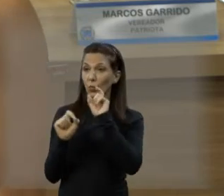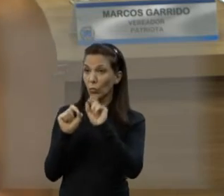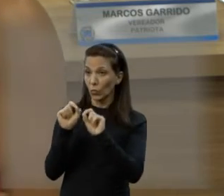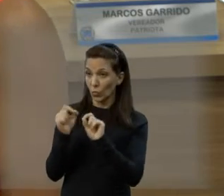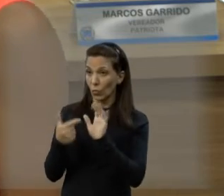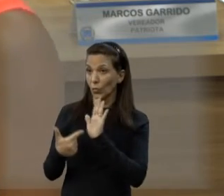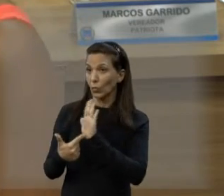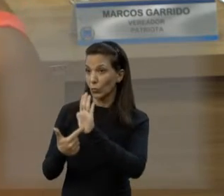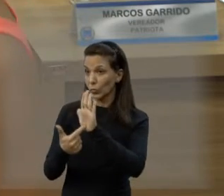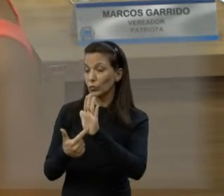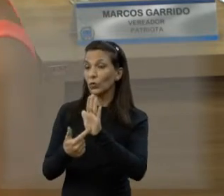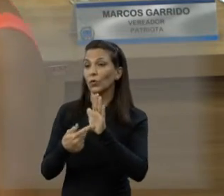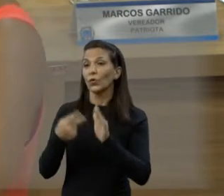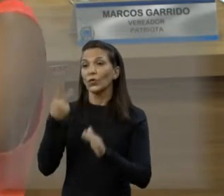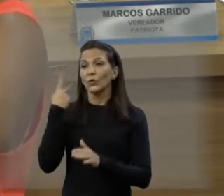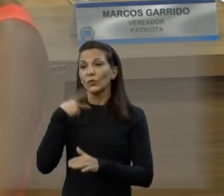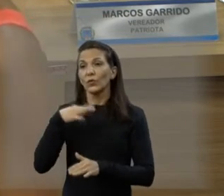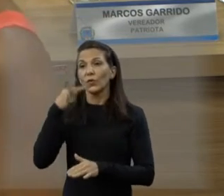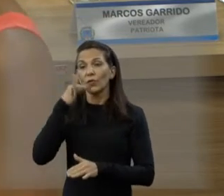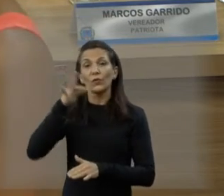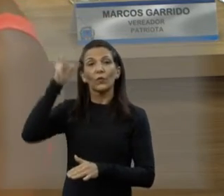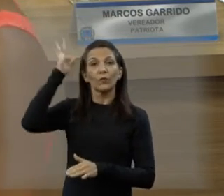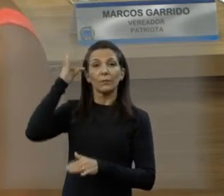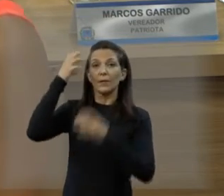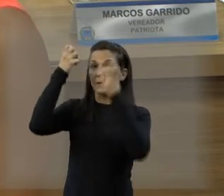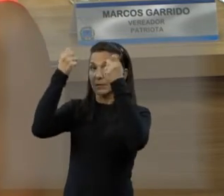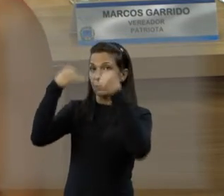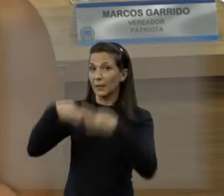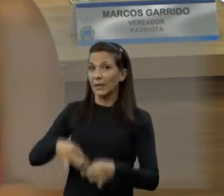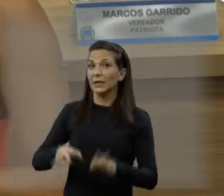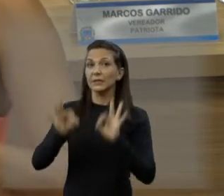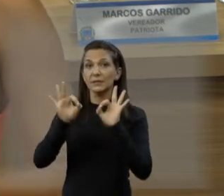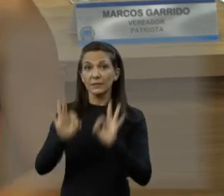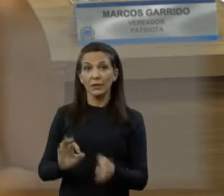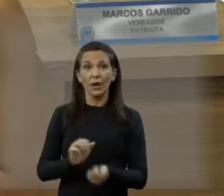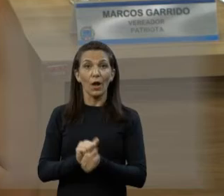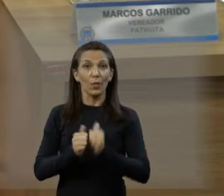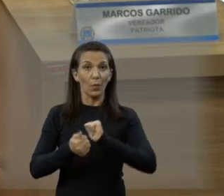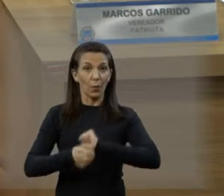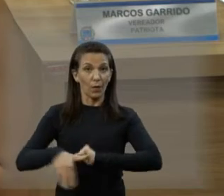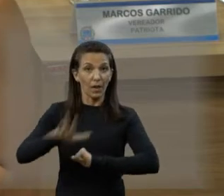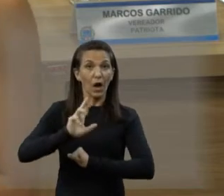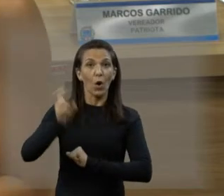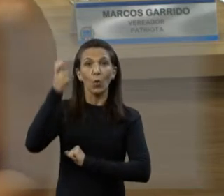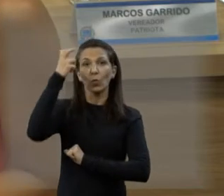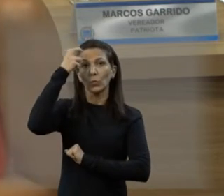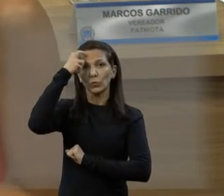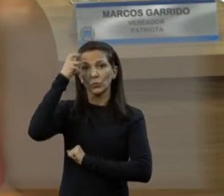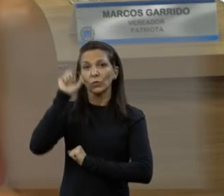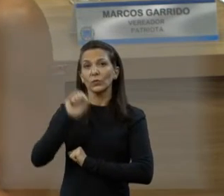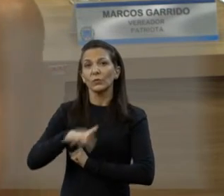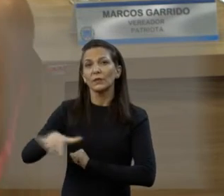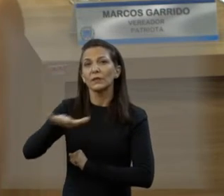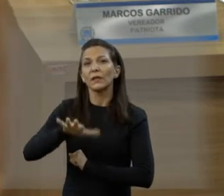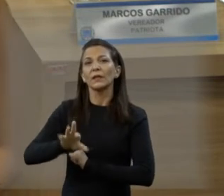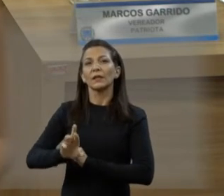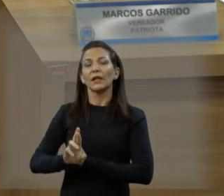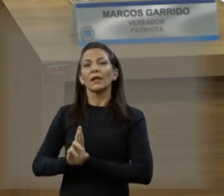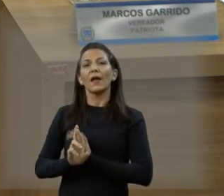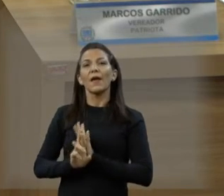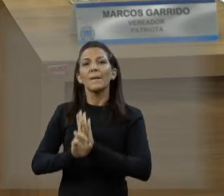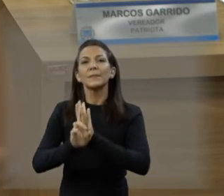levantou a vereadora Fabíola tem certeza que ela vai falar com muito mais consistência em relação à parte da cultura mas eu falo em relação a